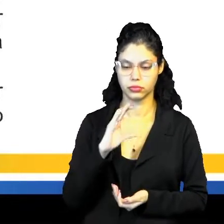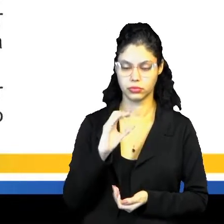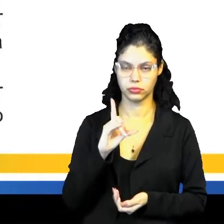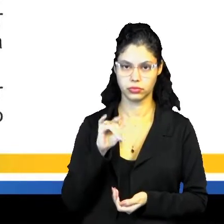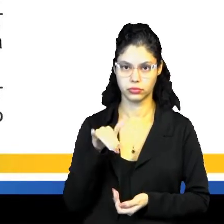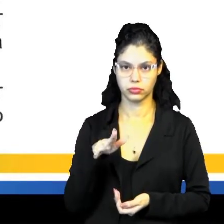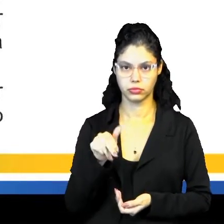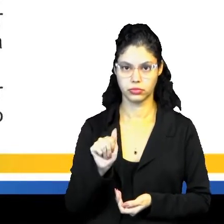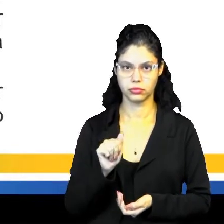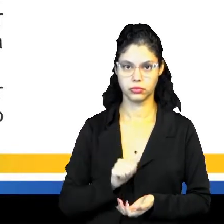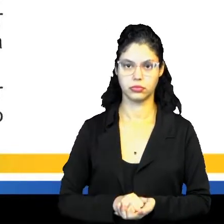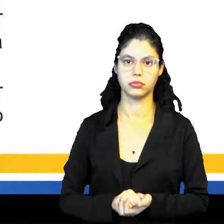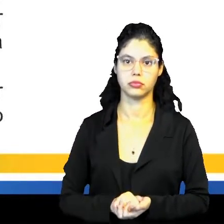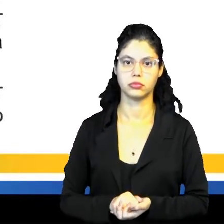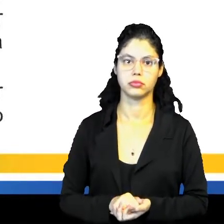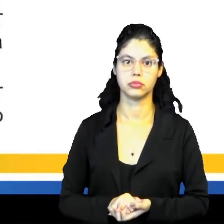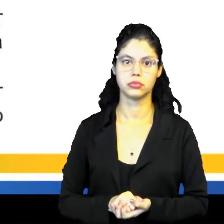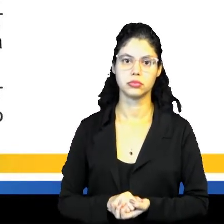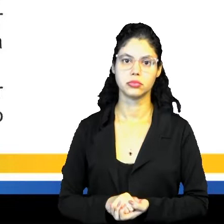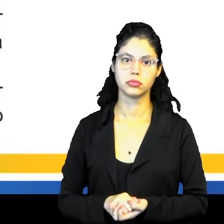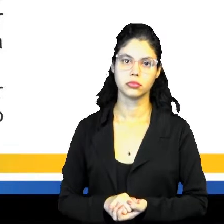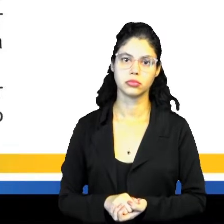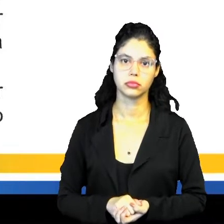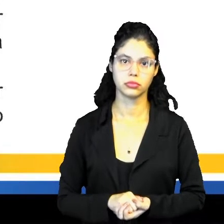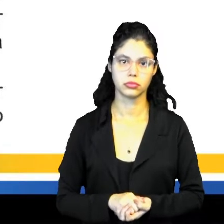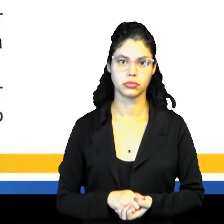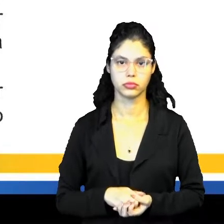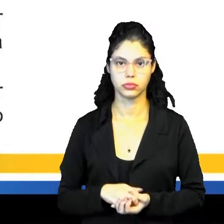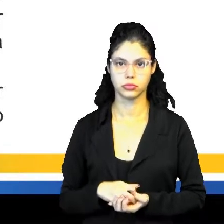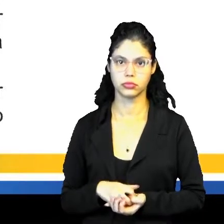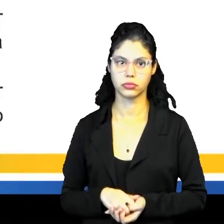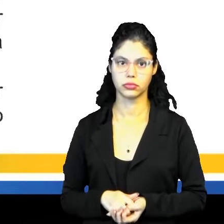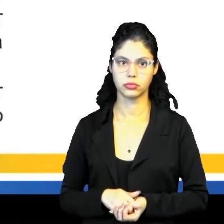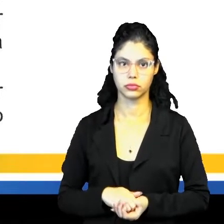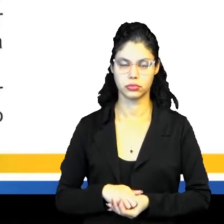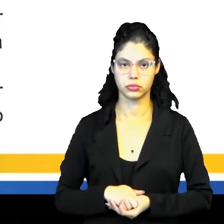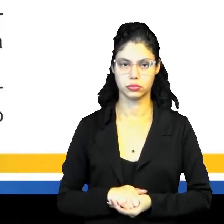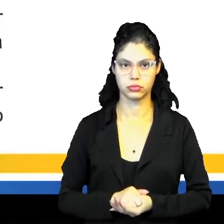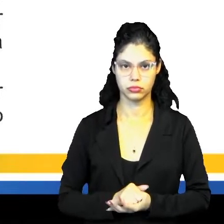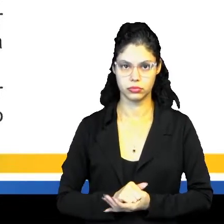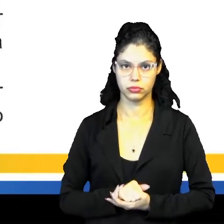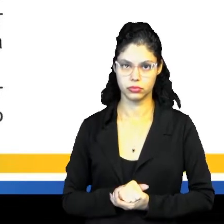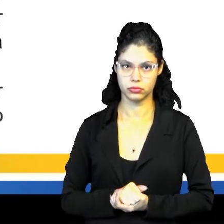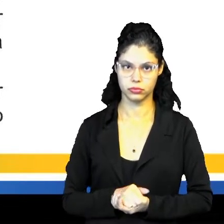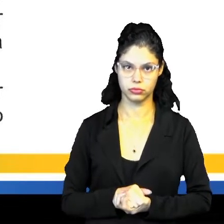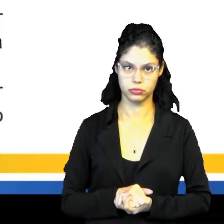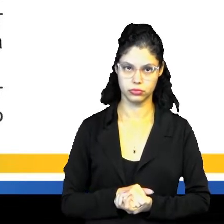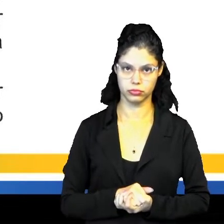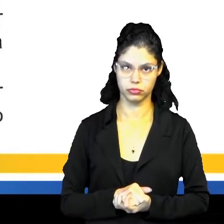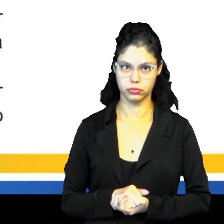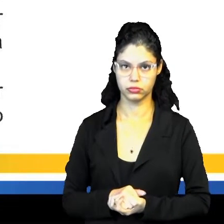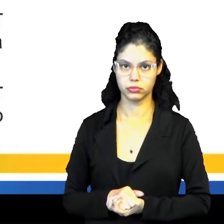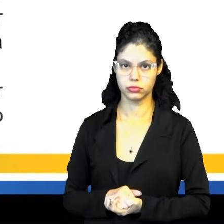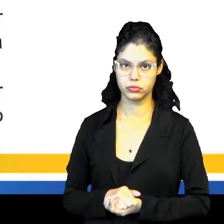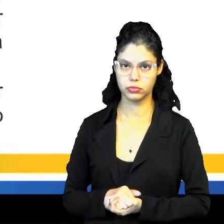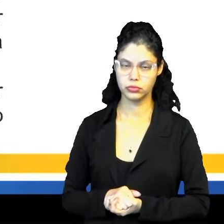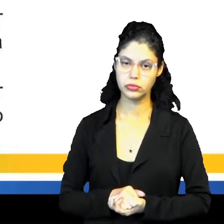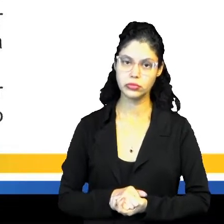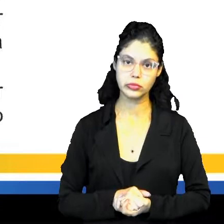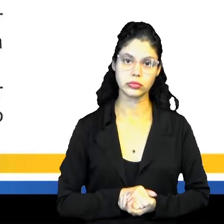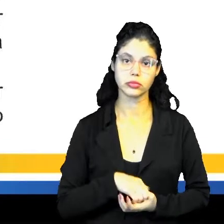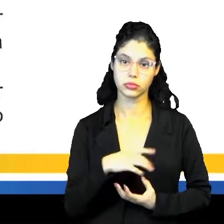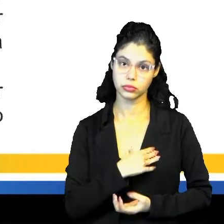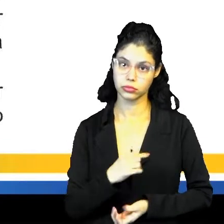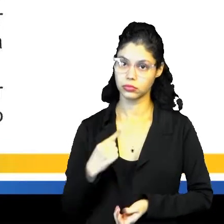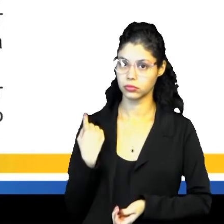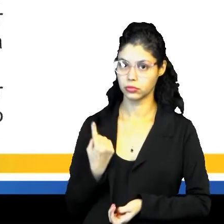Em Barranquilla, cidade da Colômbia aí. Es hija única de William Mebarak, estadunidense de origem libanês. Ou seja,